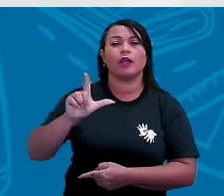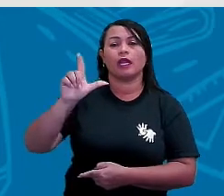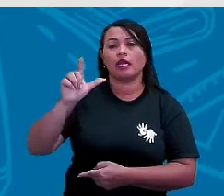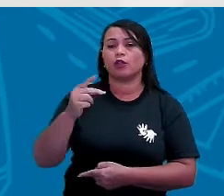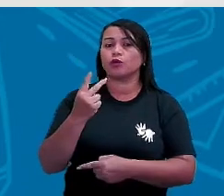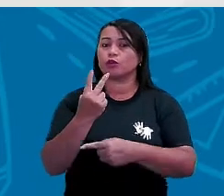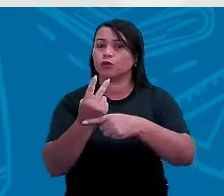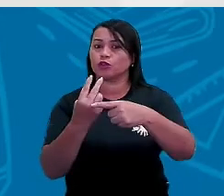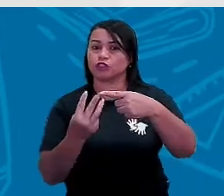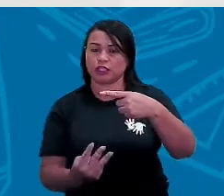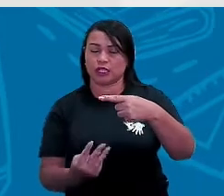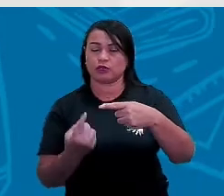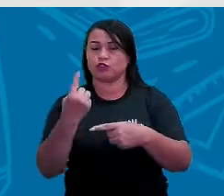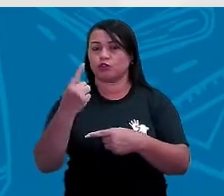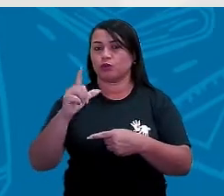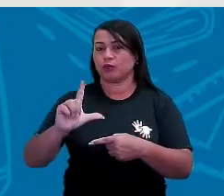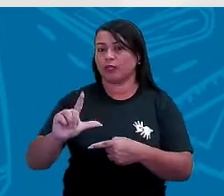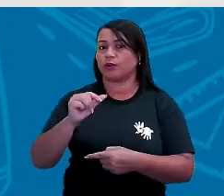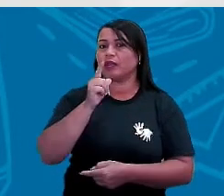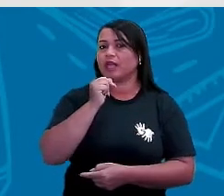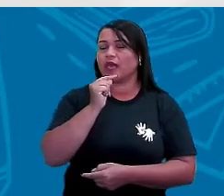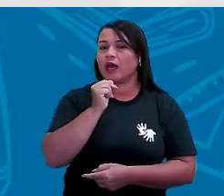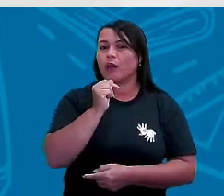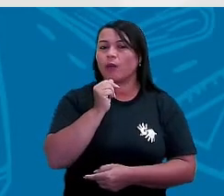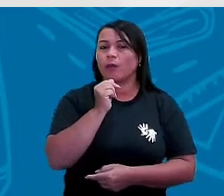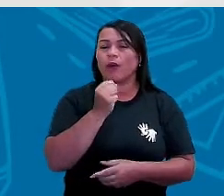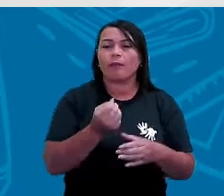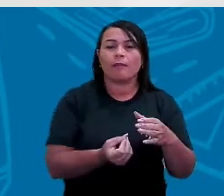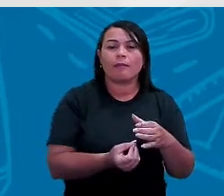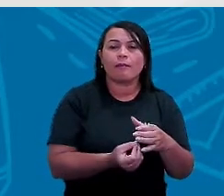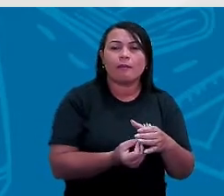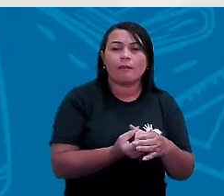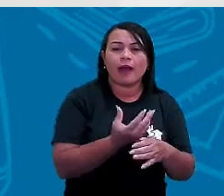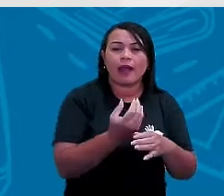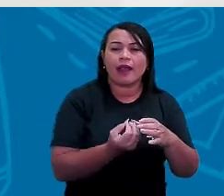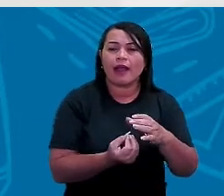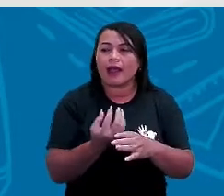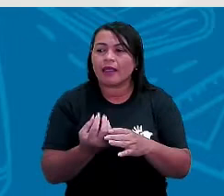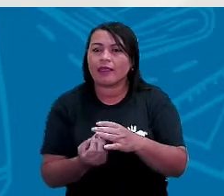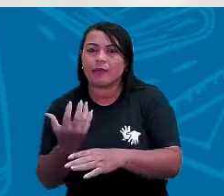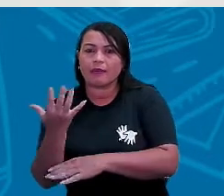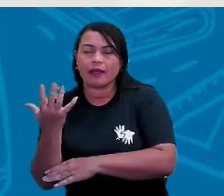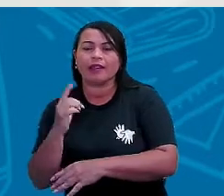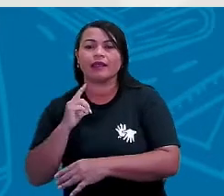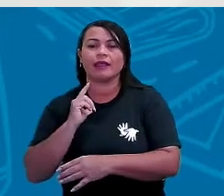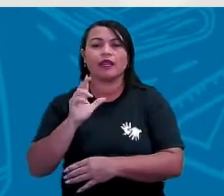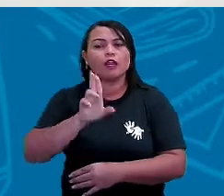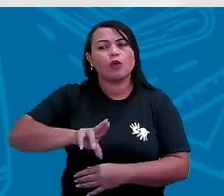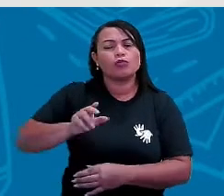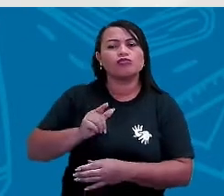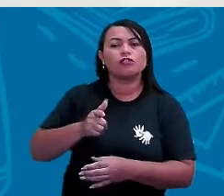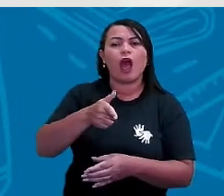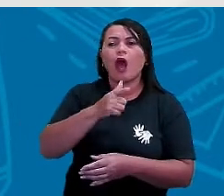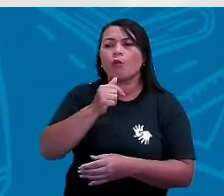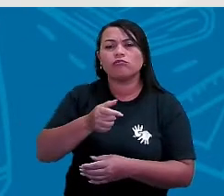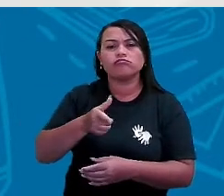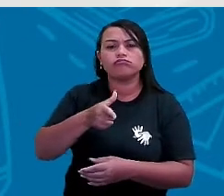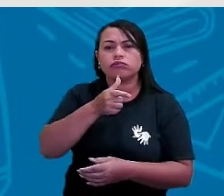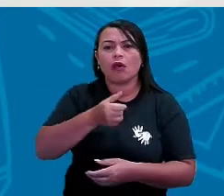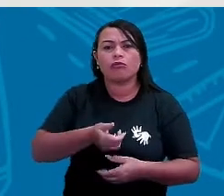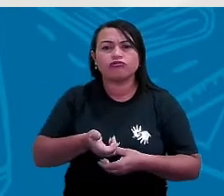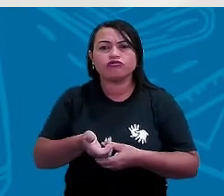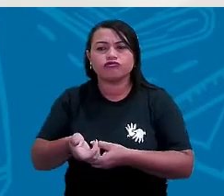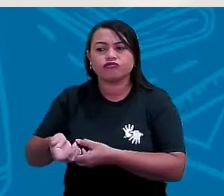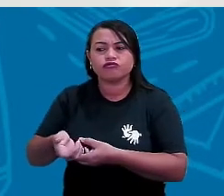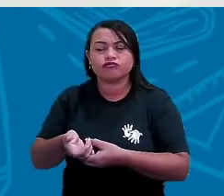2/3 de 1 litro de água para cada planta que rega, é o que ele utiliza, o que ele gasta, mas o